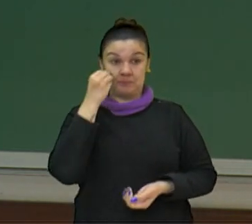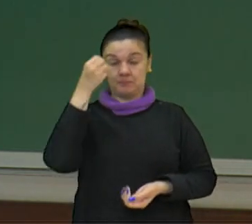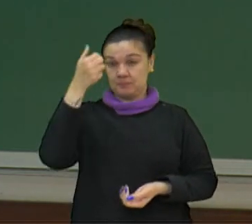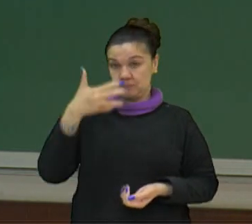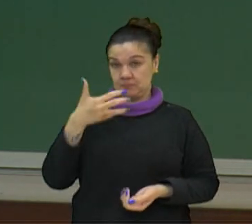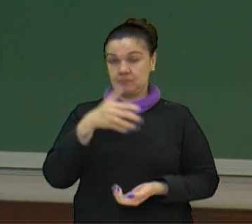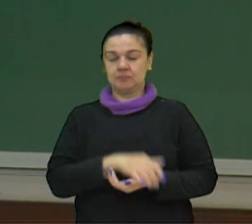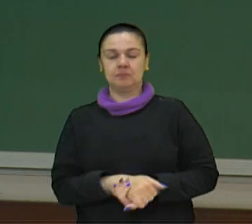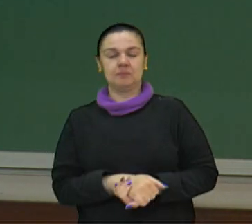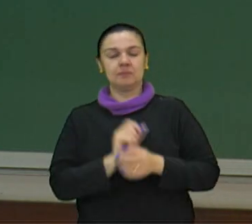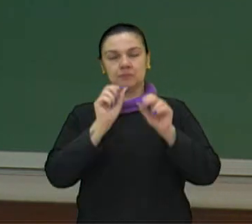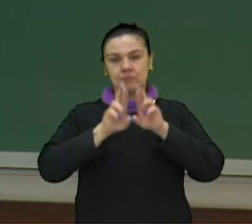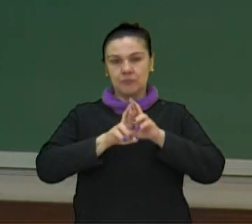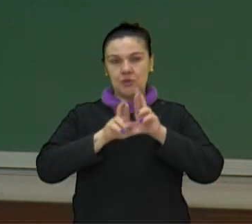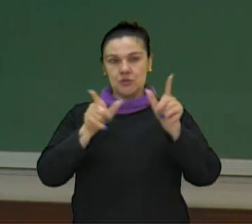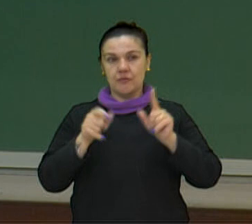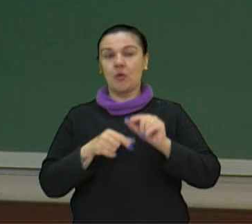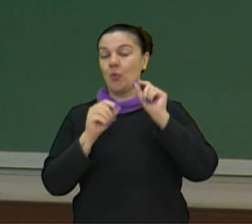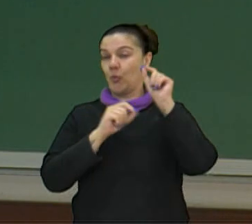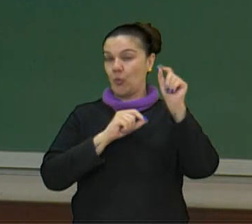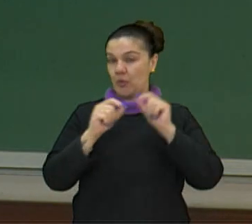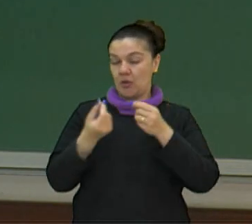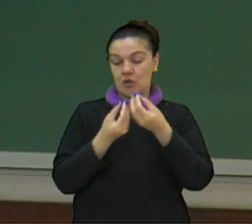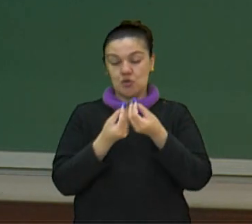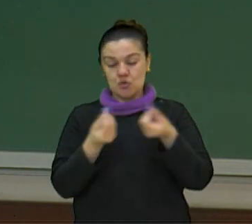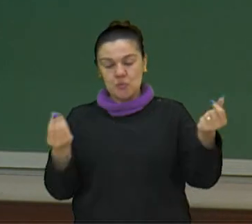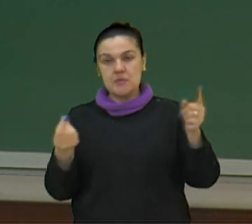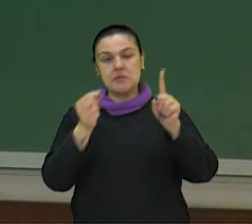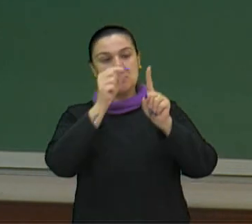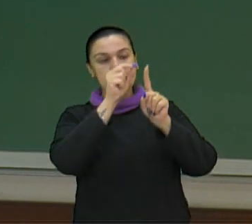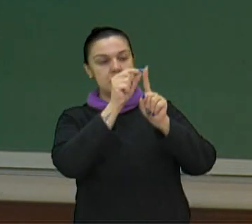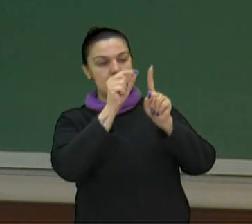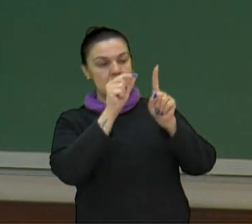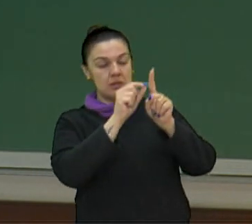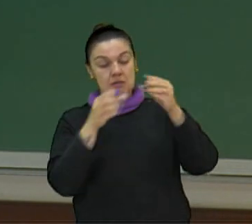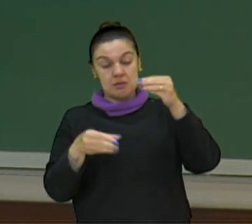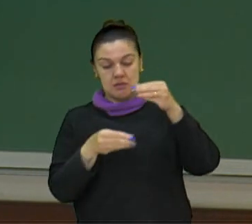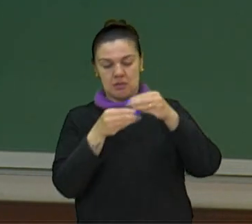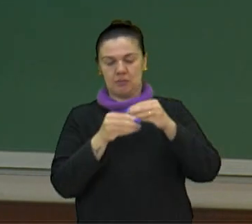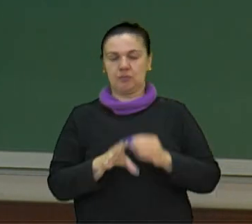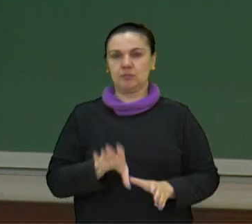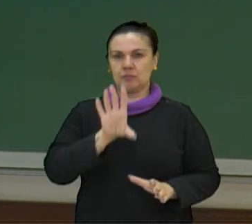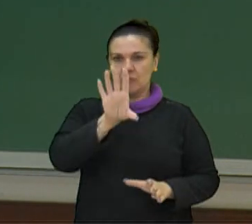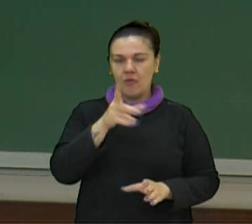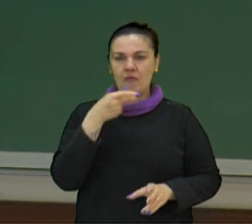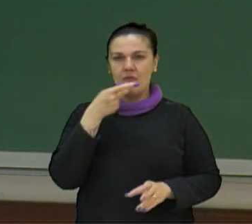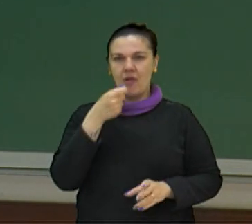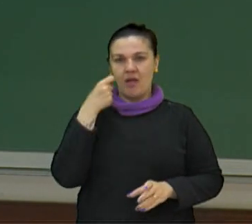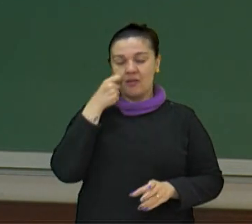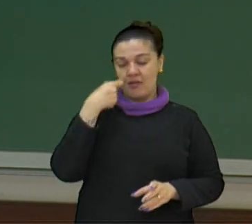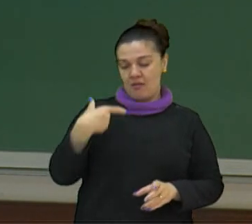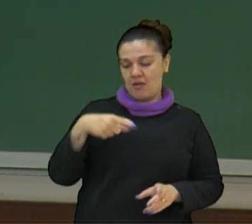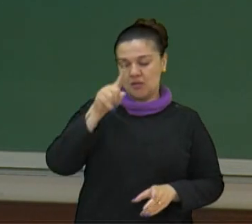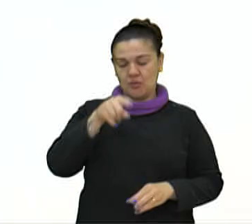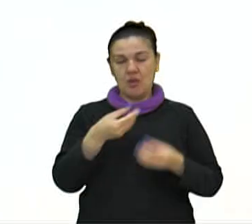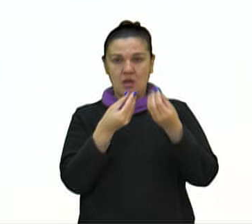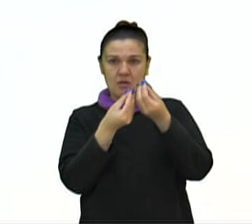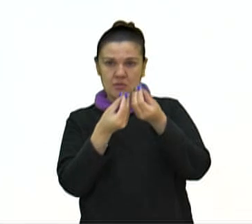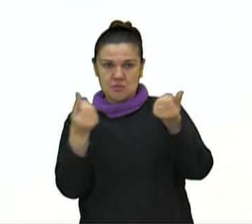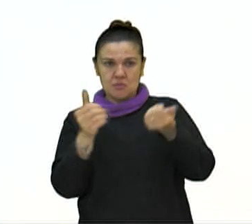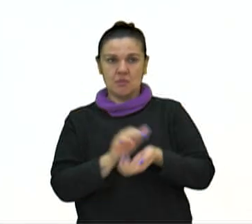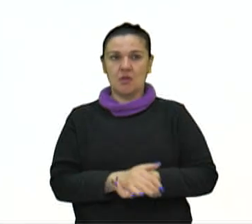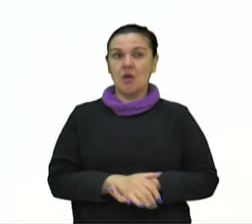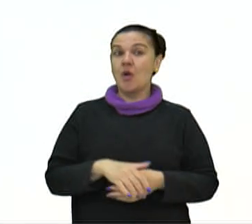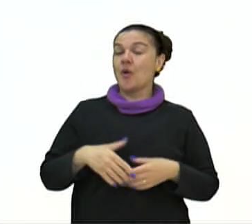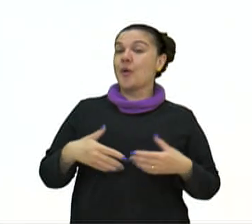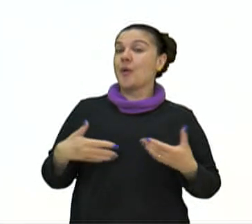a diferença agora entre substância e atributo. Se a gente dissesse que o gato é uma substância,